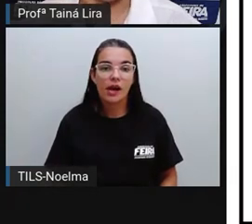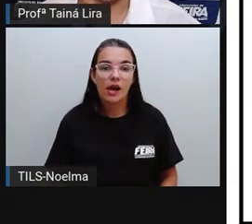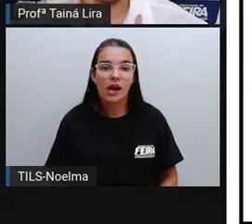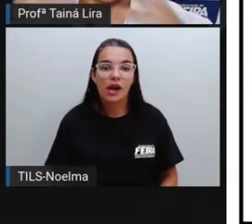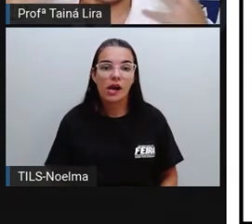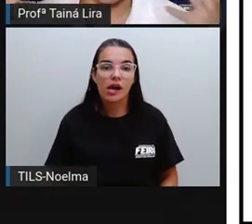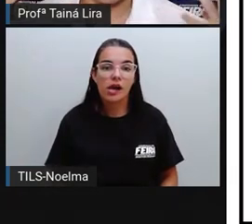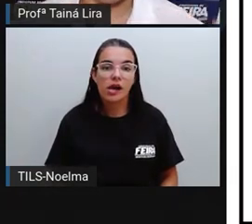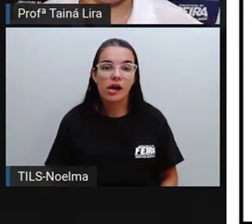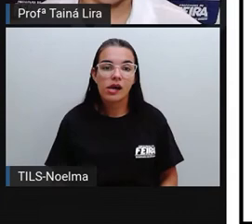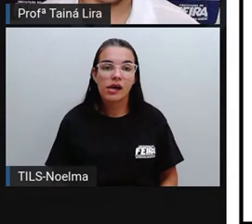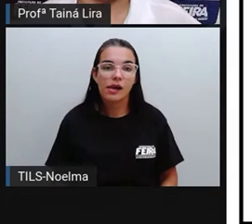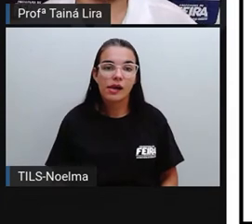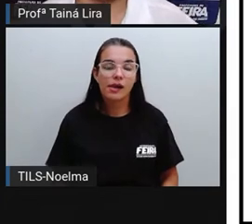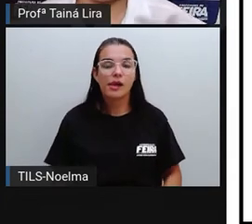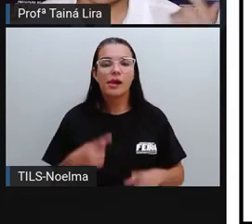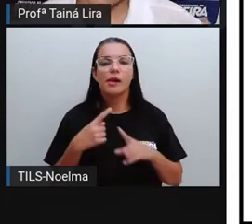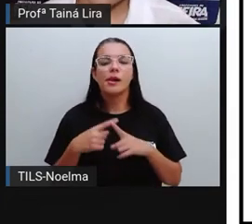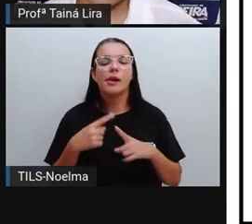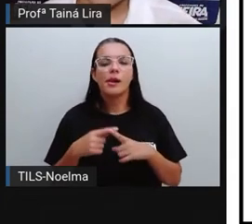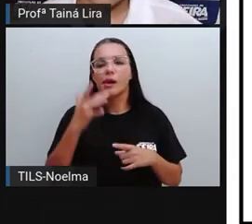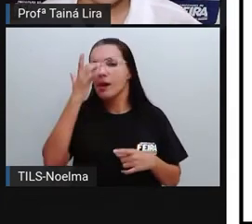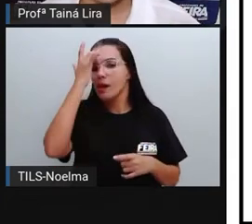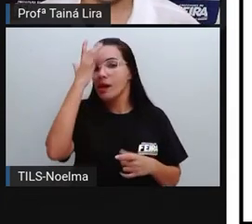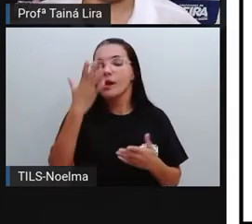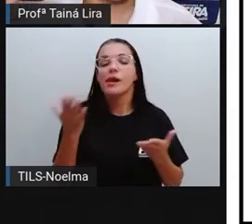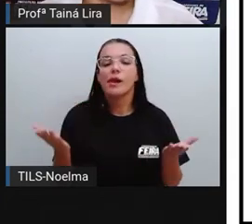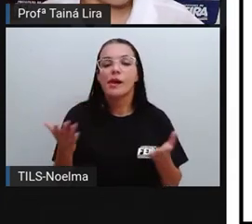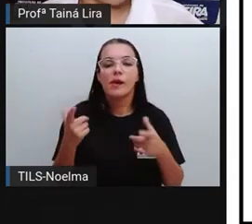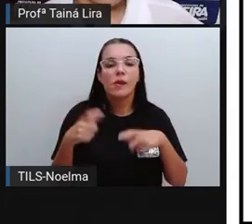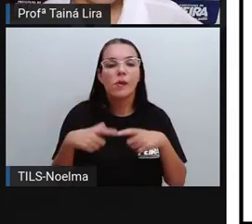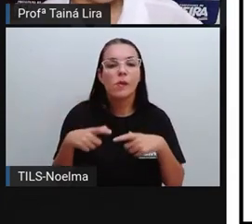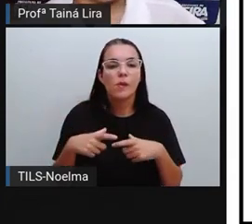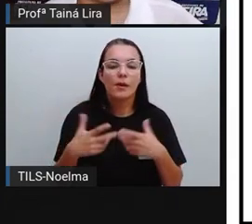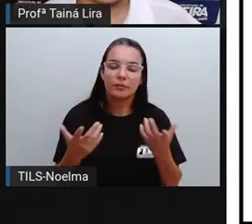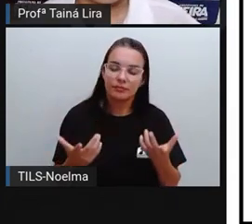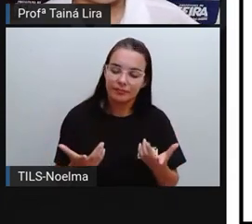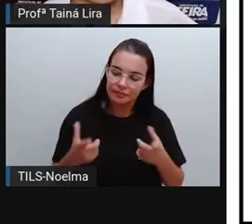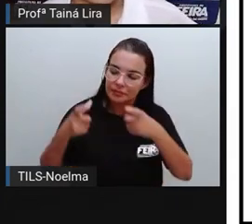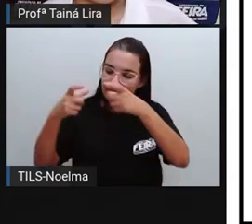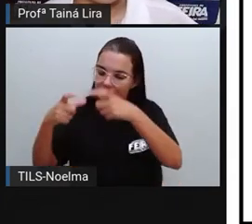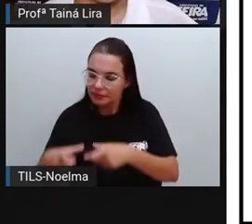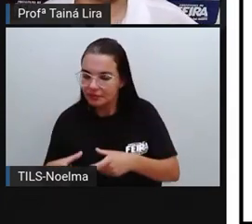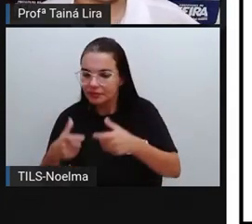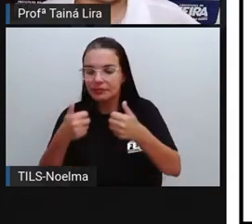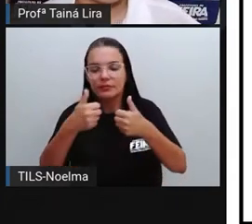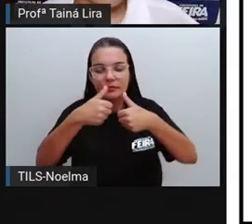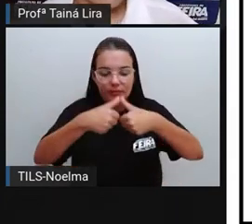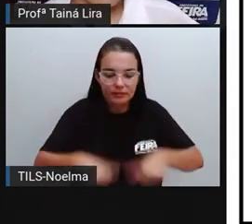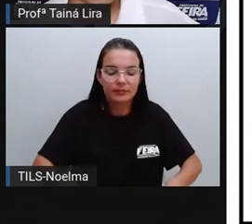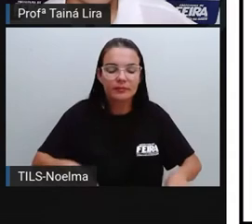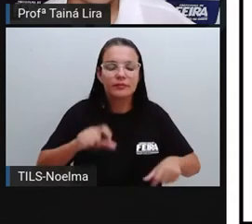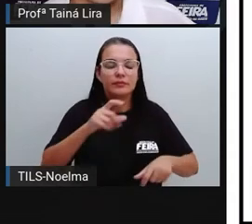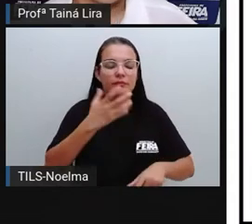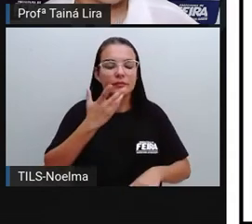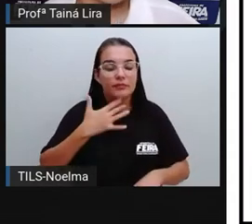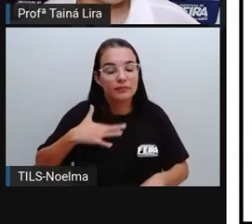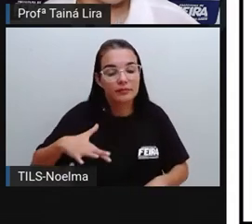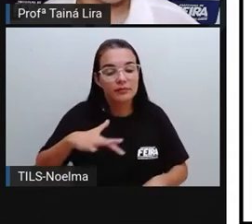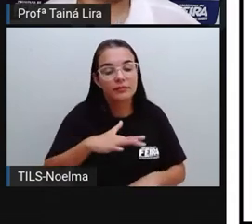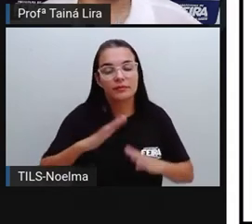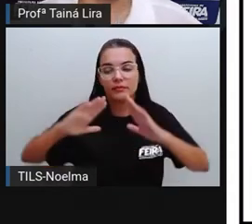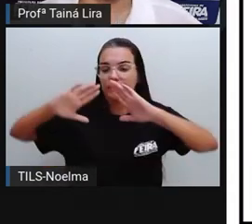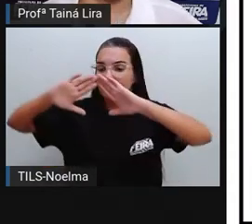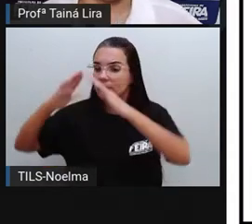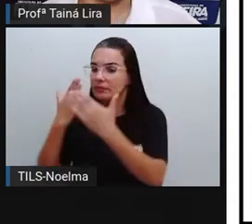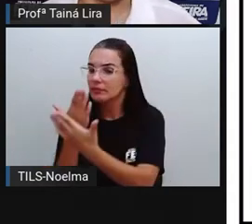Para que o público-alvo veja onde é que é mais fácil. Então, nos locais onde as crianças frequentam, nas escolas,